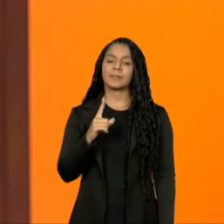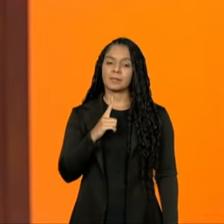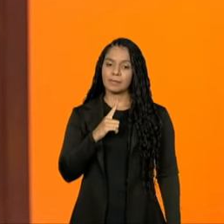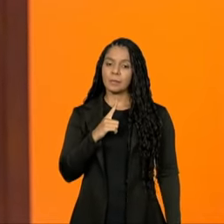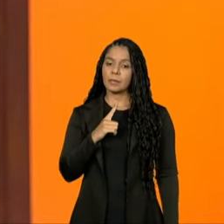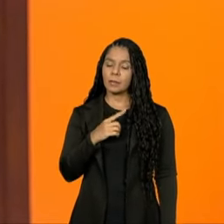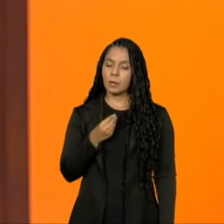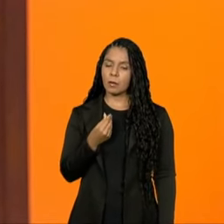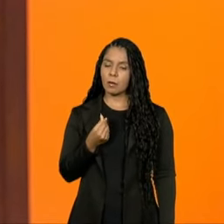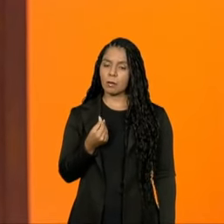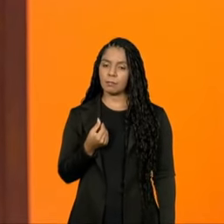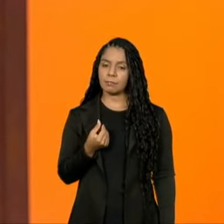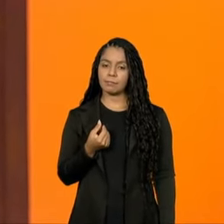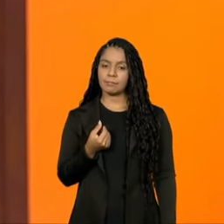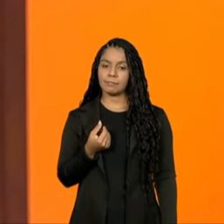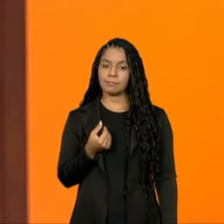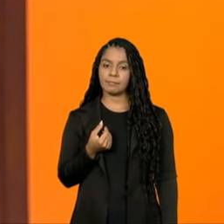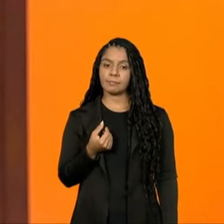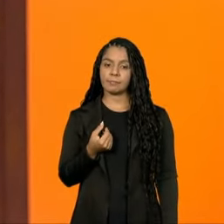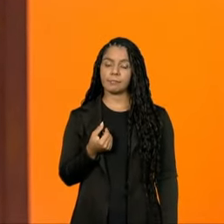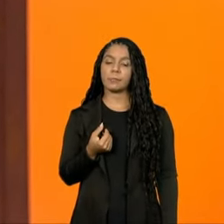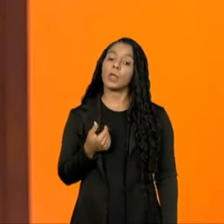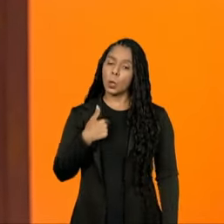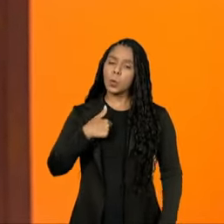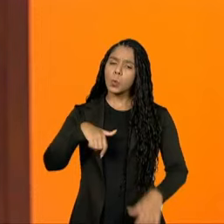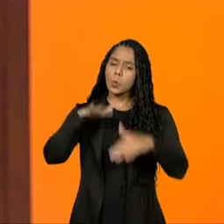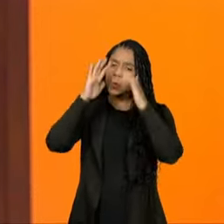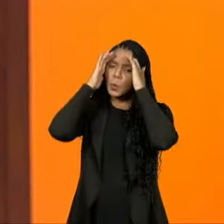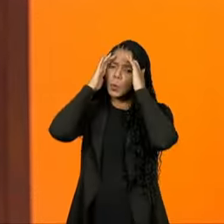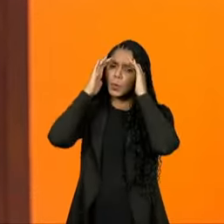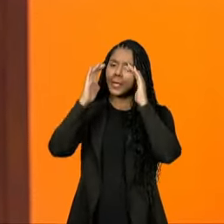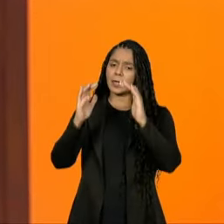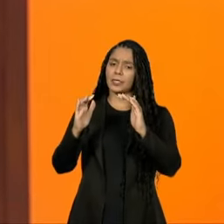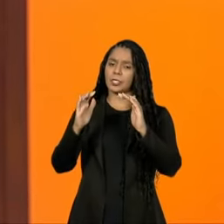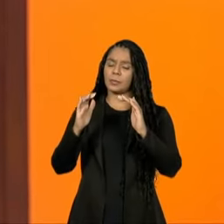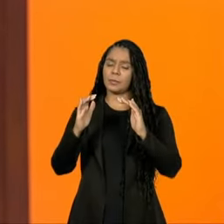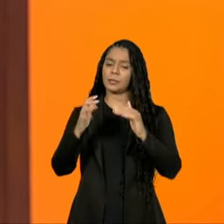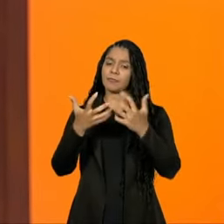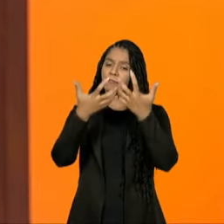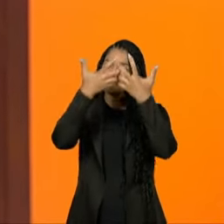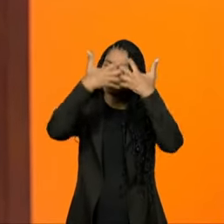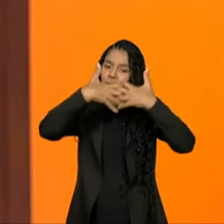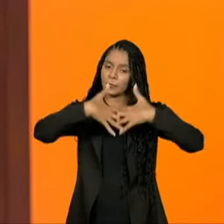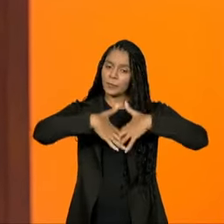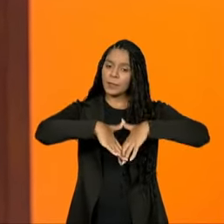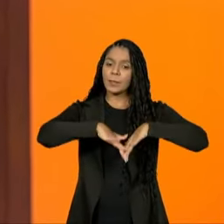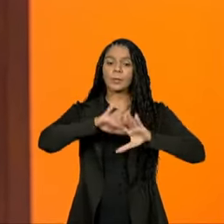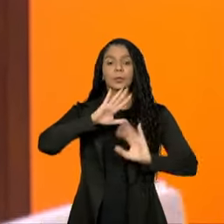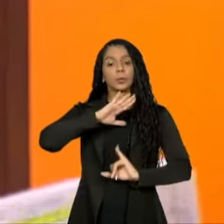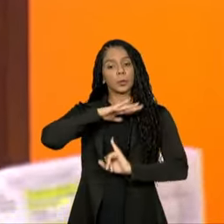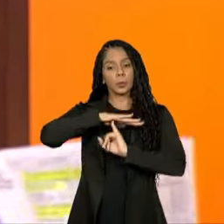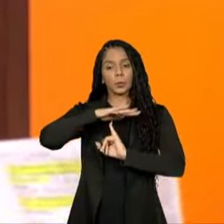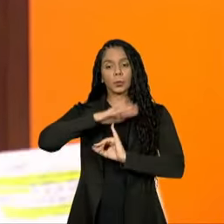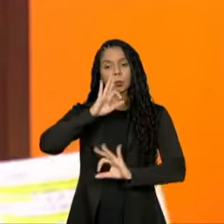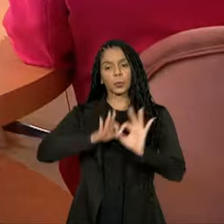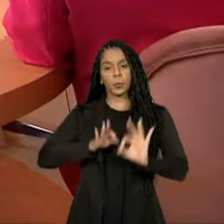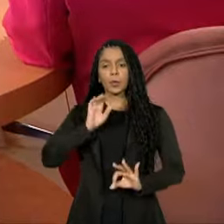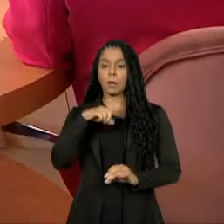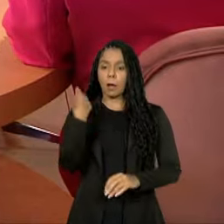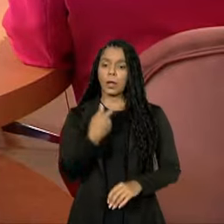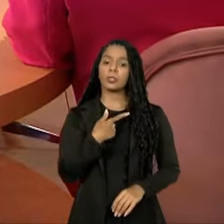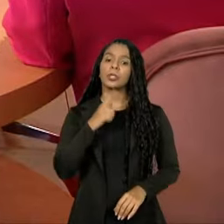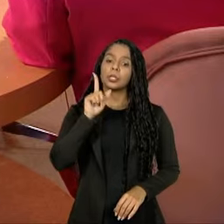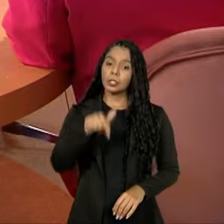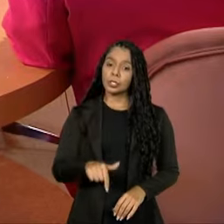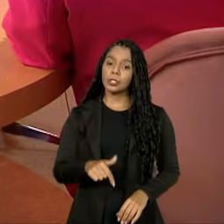apreço e tenho um respeito absoluto pelo funcionamento das instituições, porque eu acredito que nós somos seres